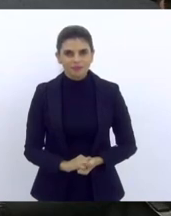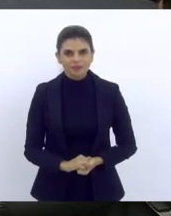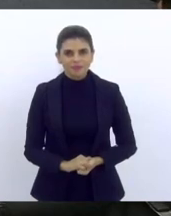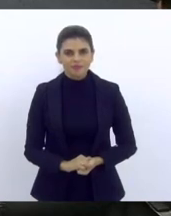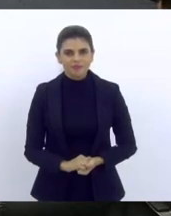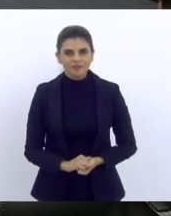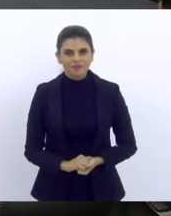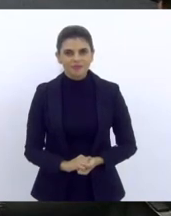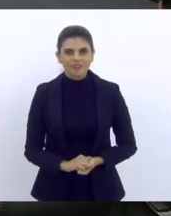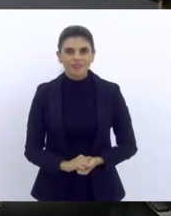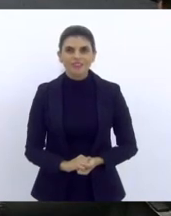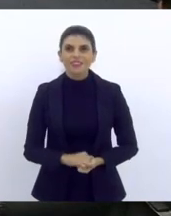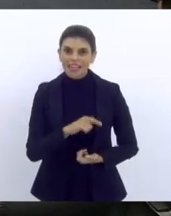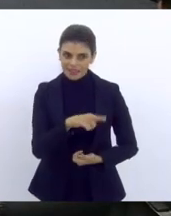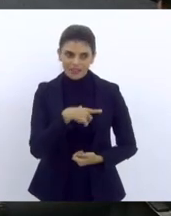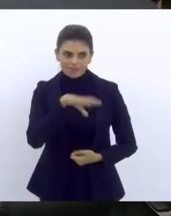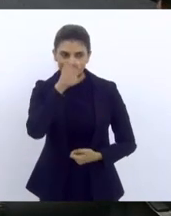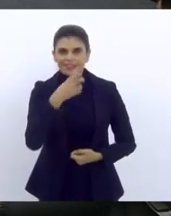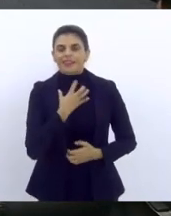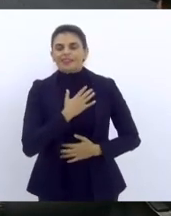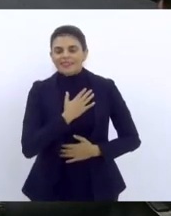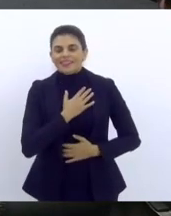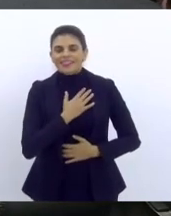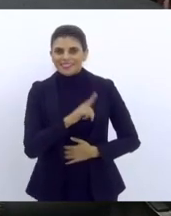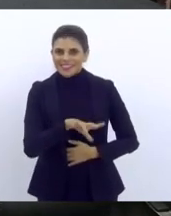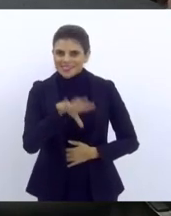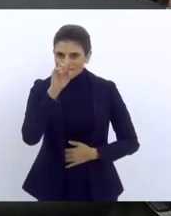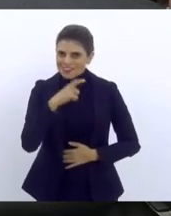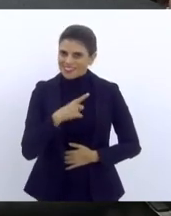Ele está vivo, tá, gente? Está respirando aqui.